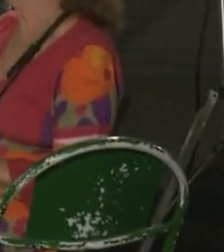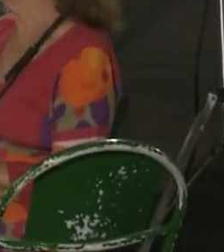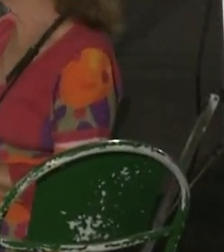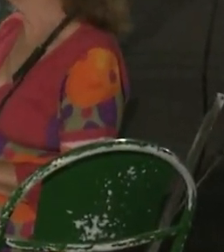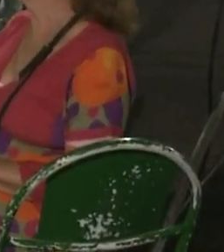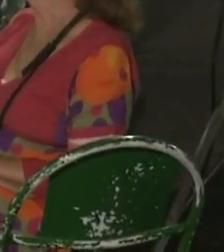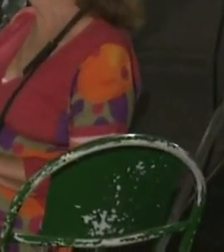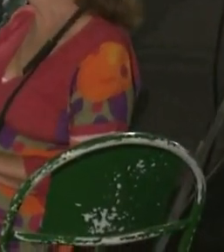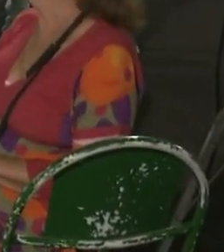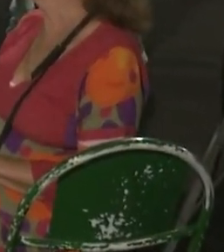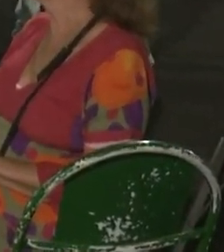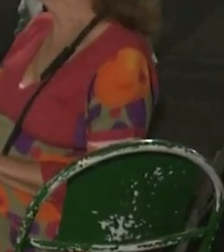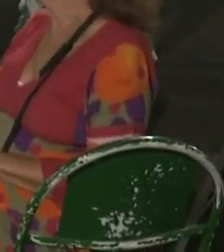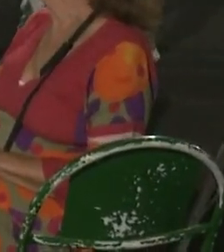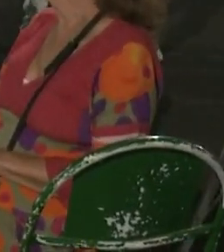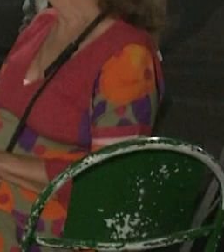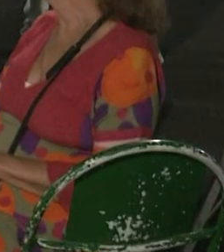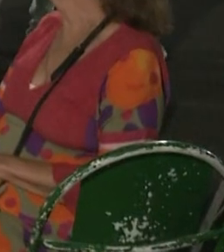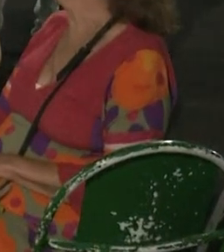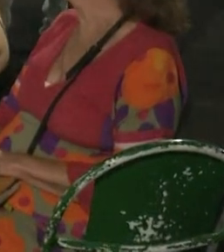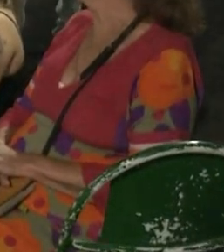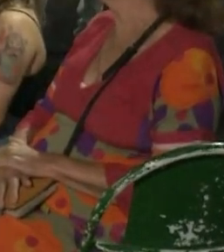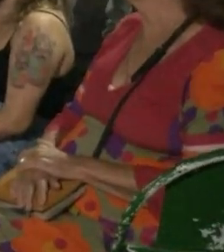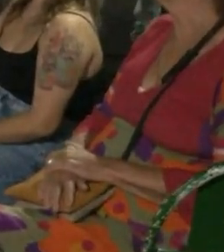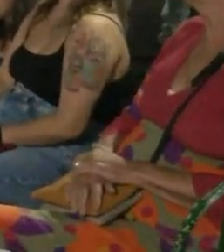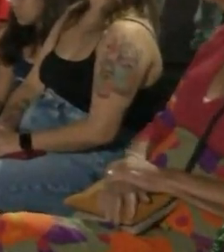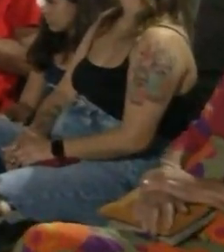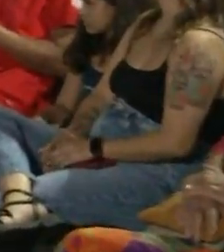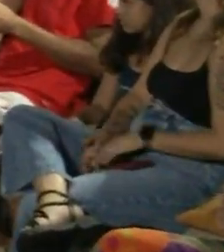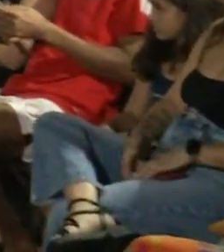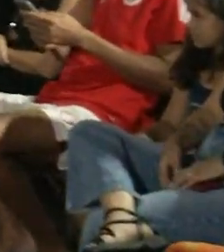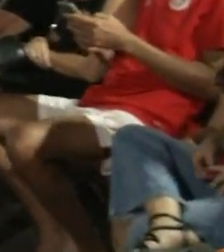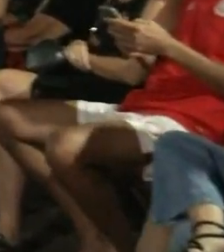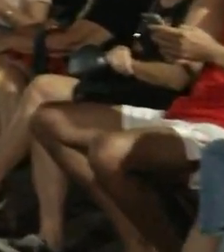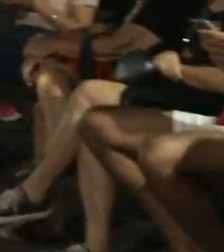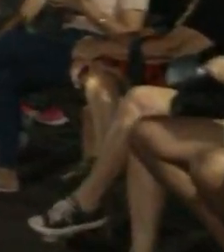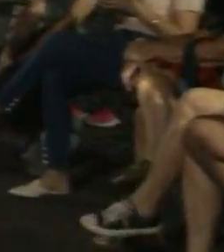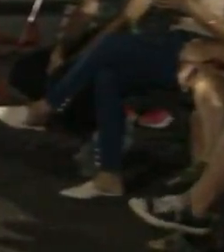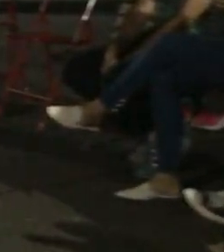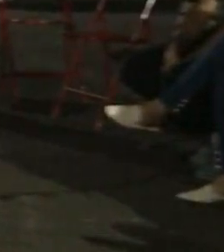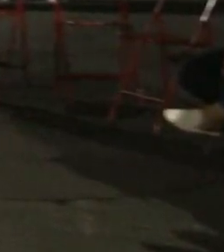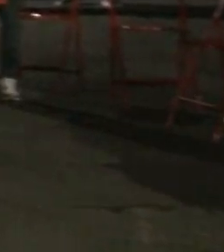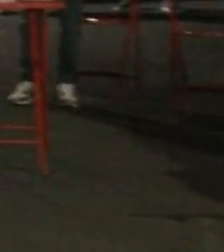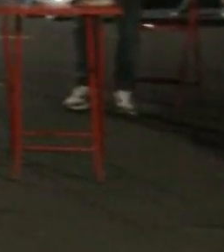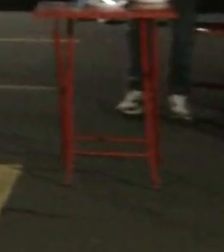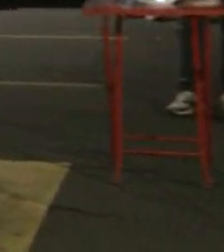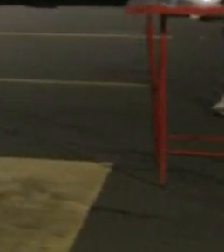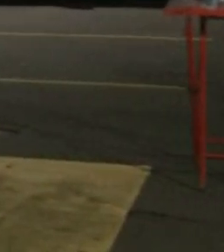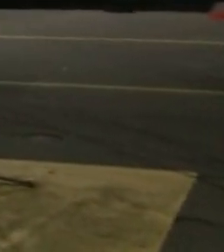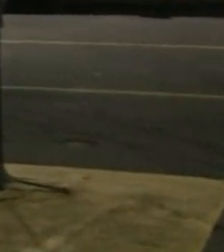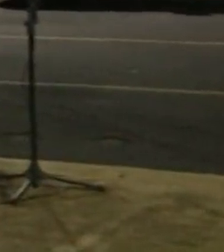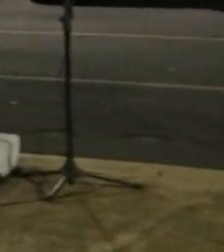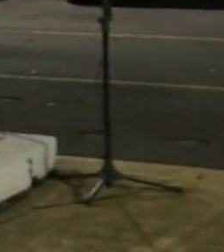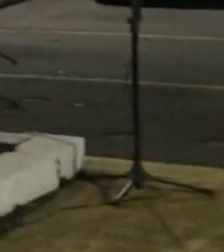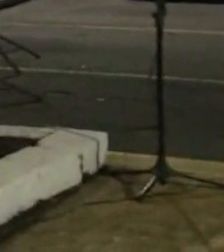longa, FM Cultura. Obrigada, Cláudio Barros. Viva o samba.